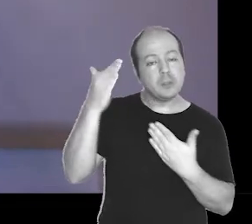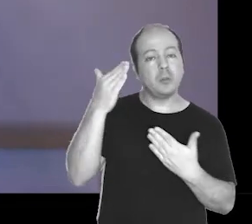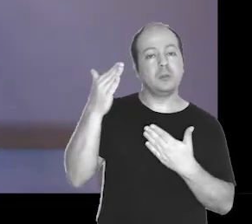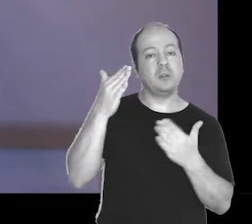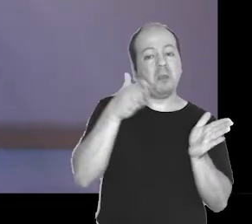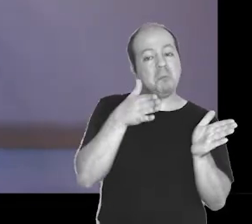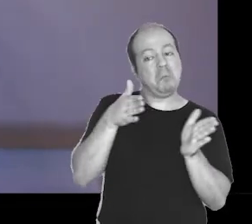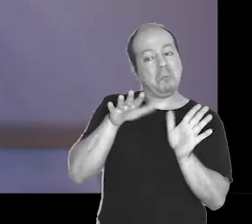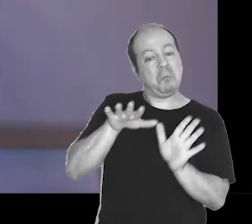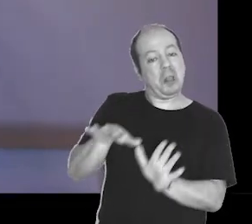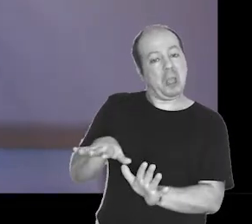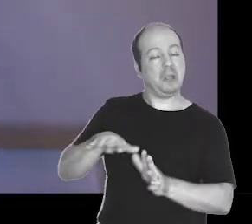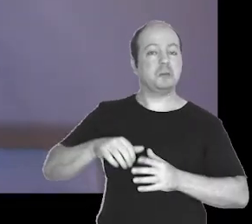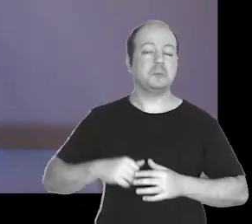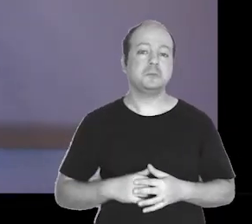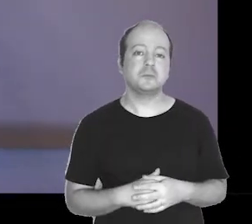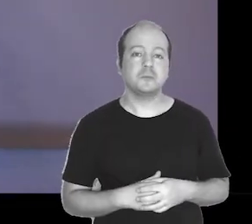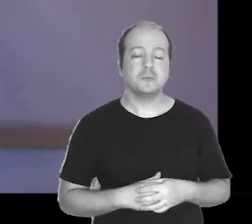de lado.